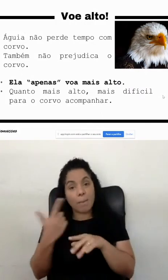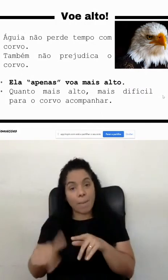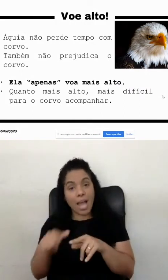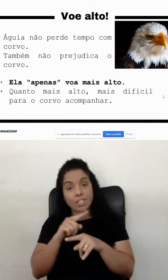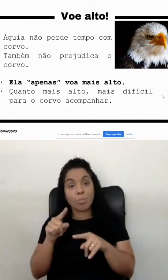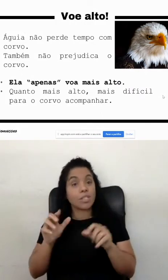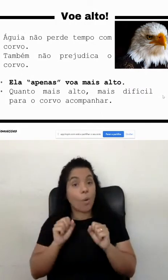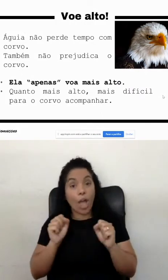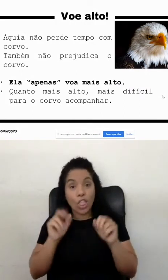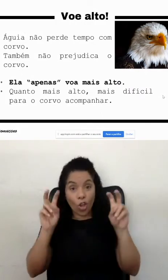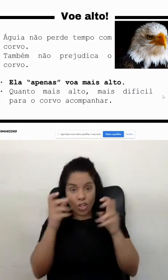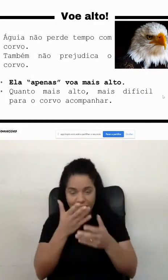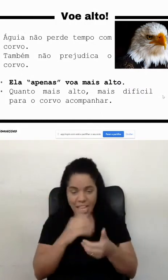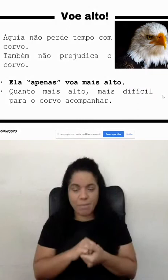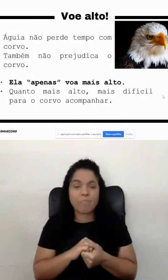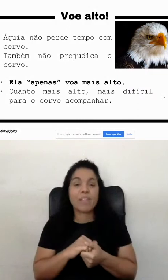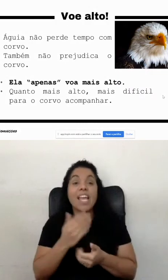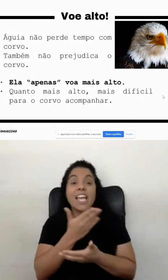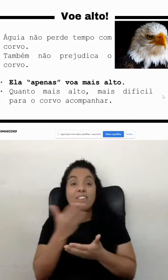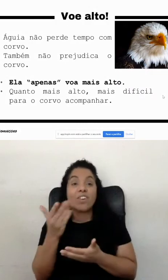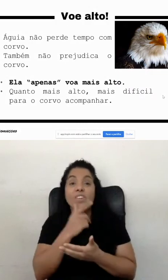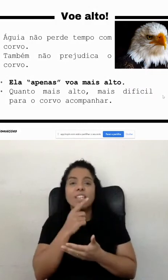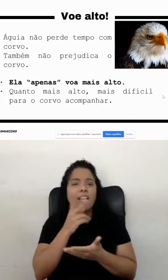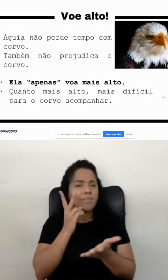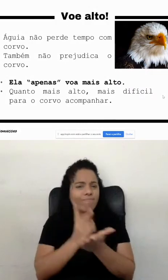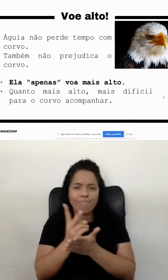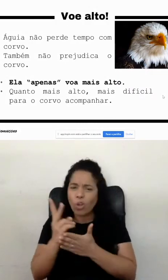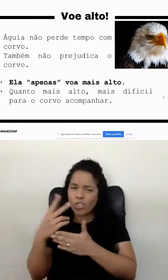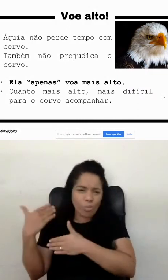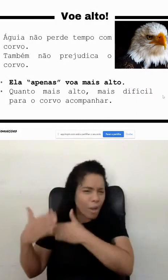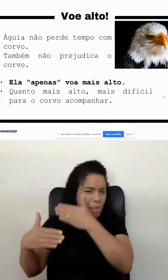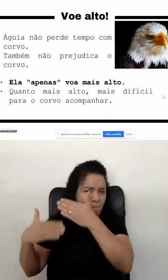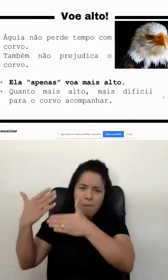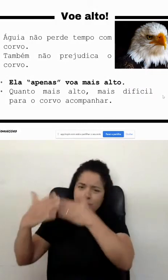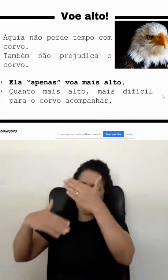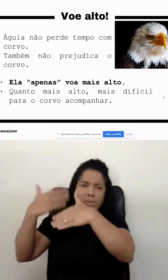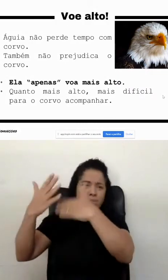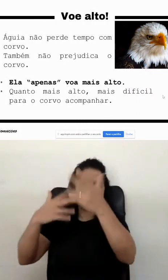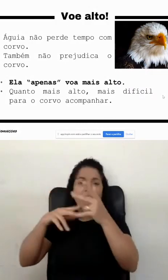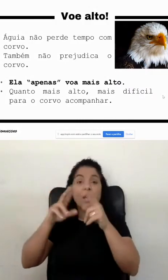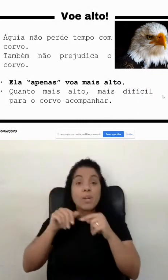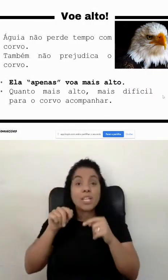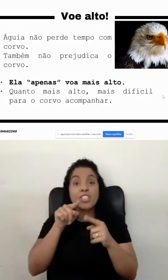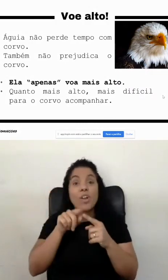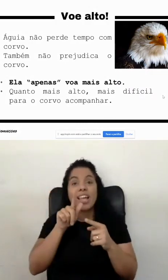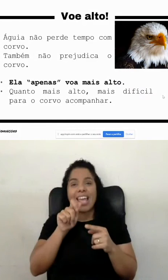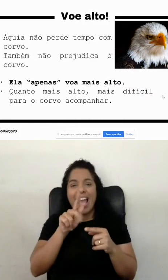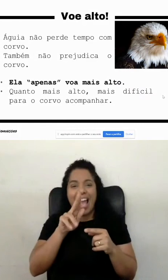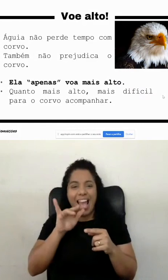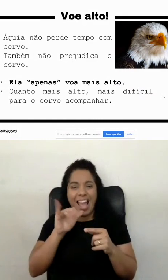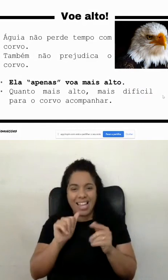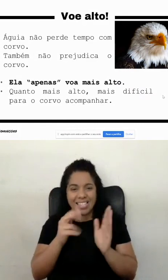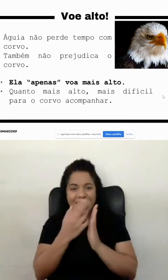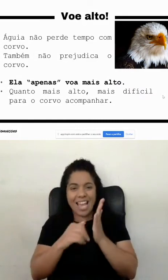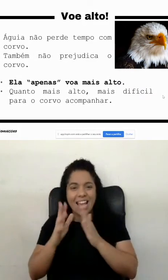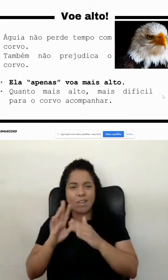porque eu adoro, é que vocês voem muito alto, e por isso que eu coloquei a águia, porque a águia, quando ela